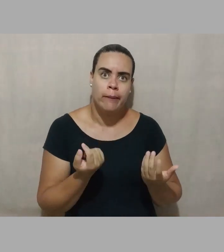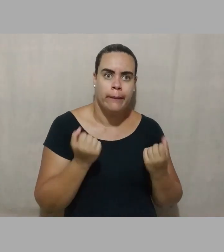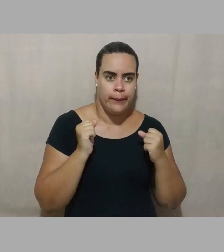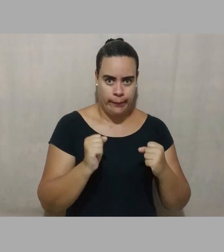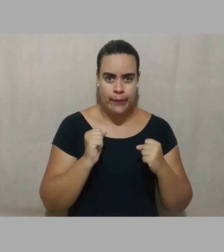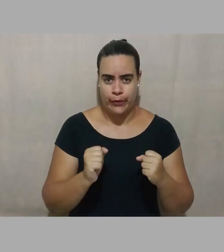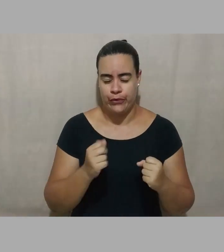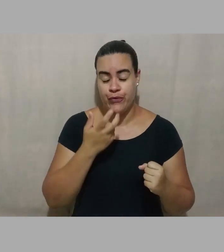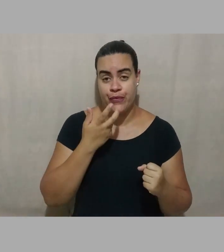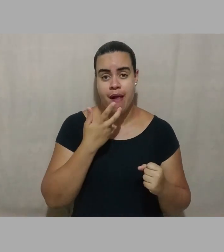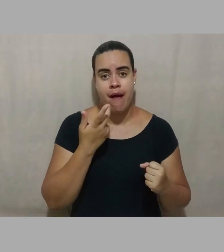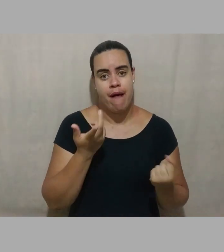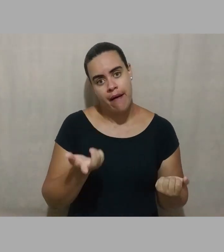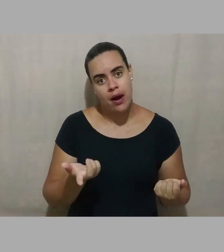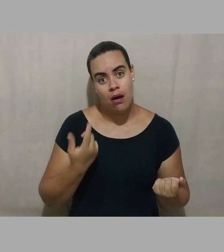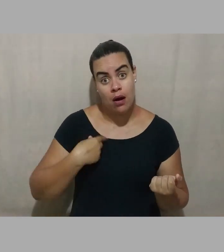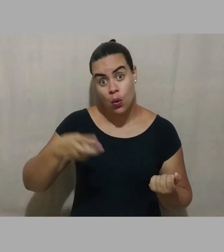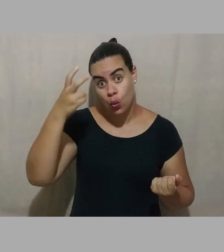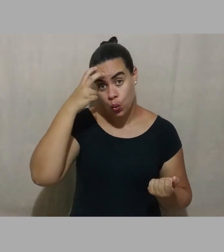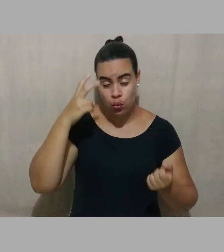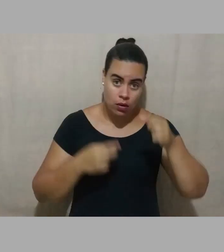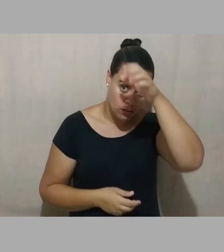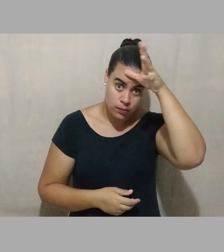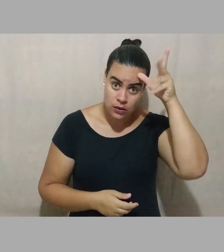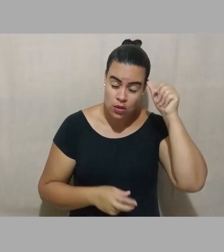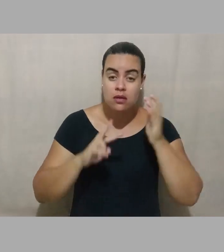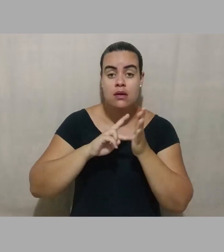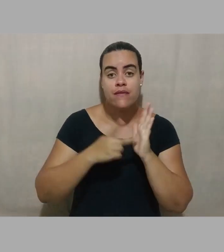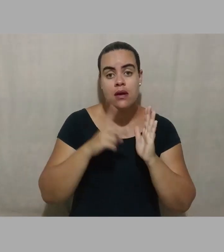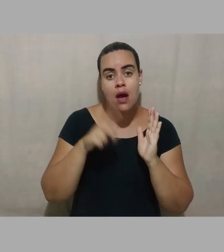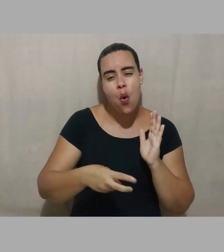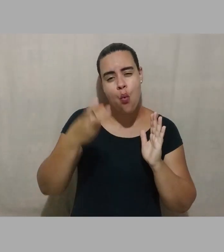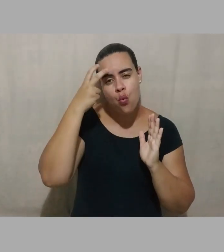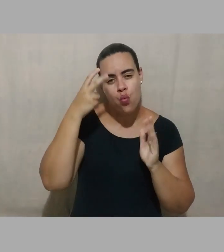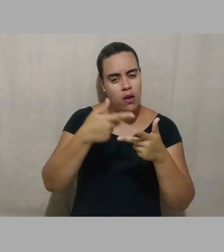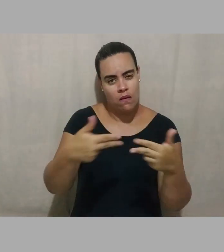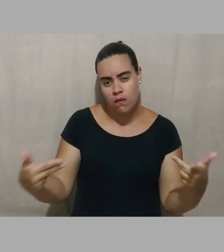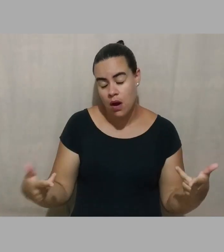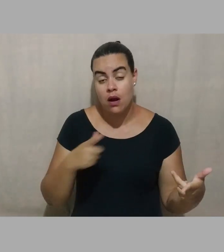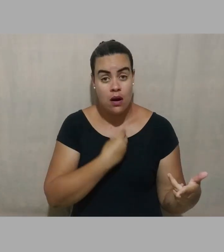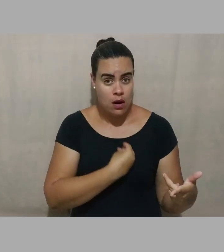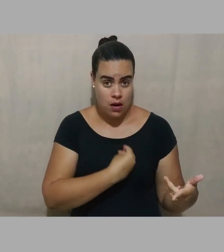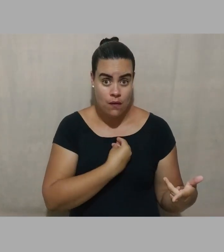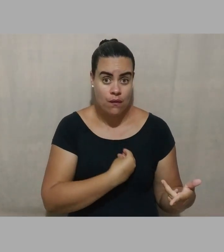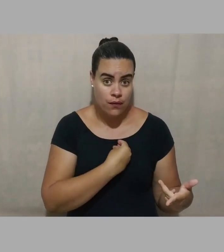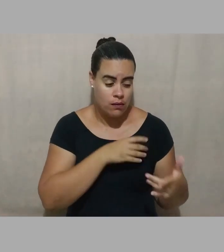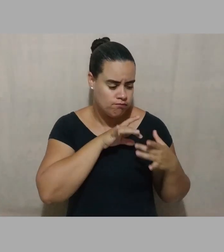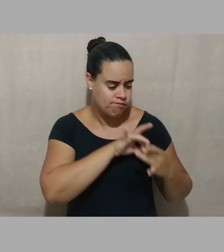pode dizer aí o que seria uma cultura amazônica, né, que são aquelas culturas que estão